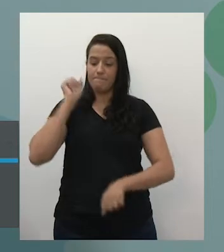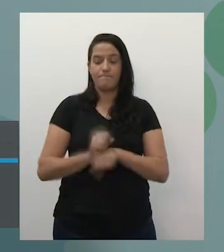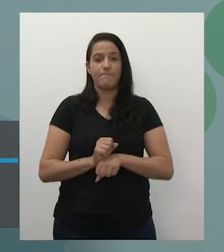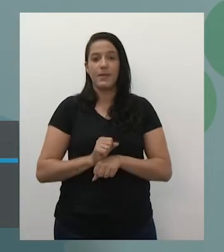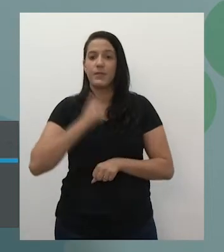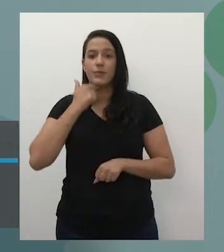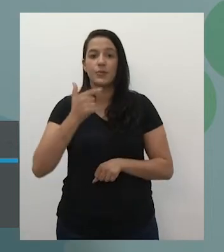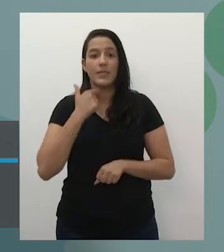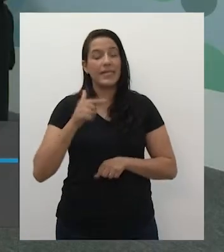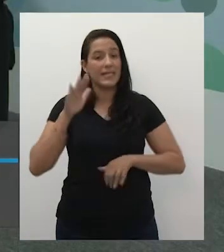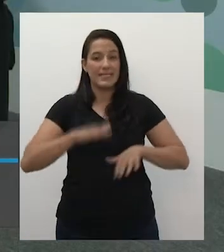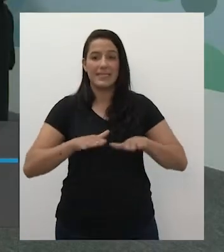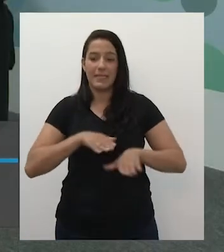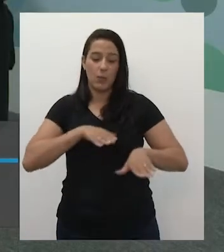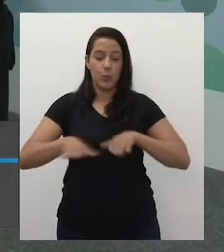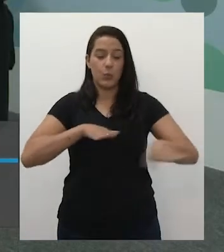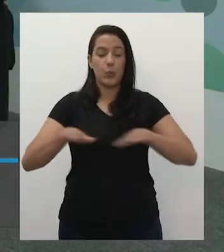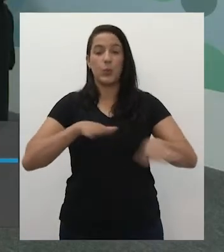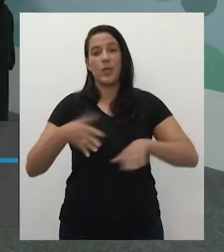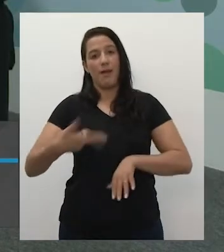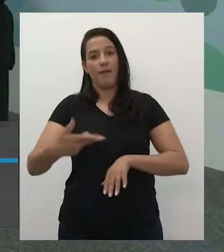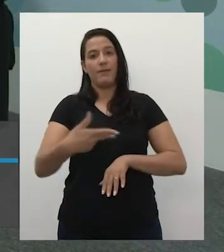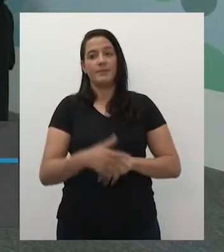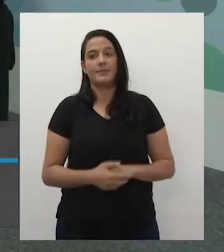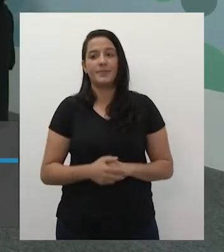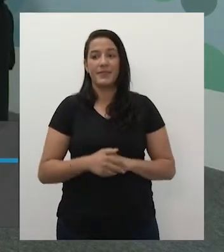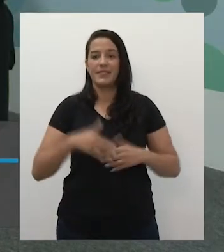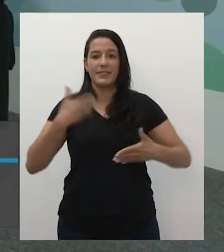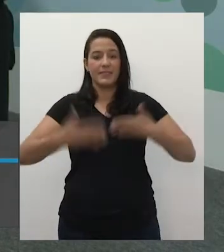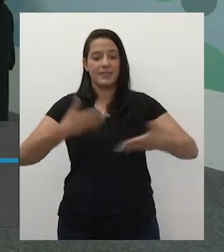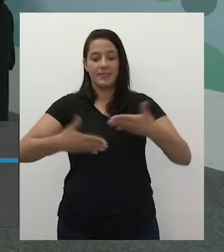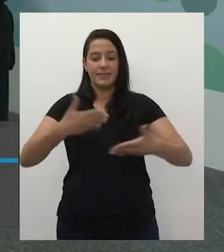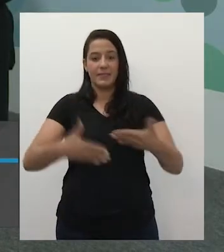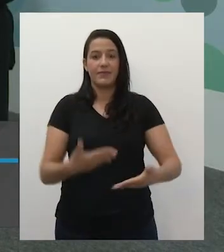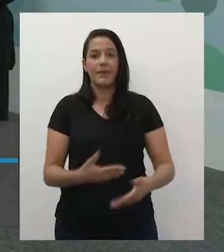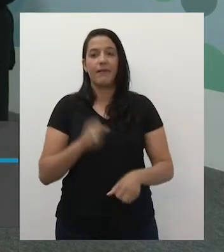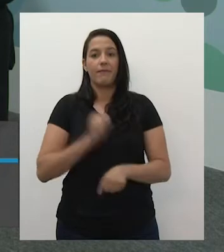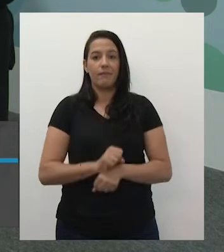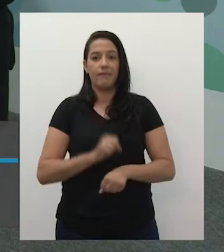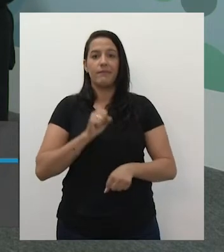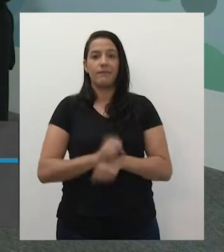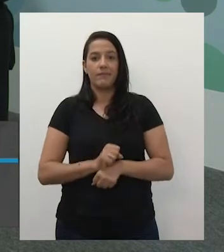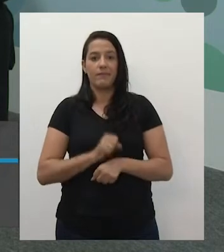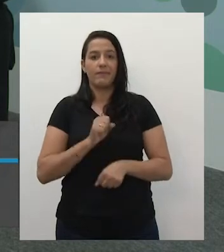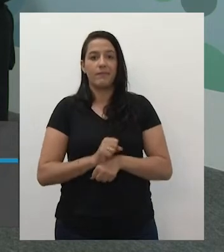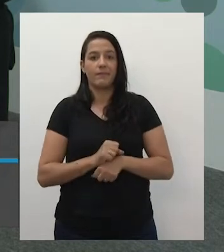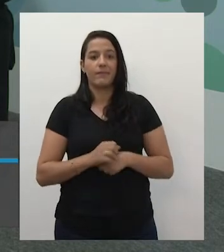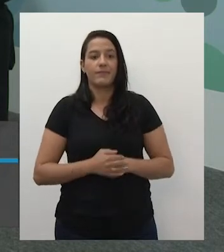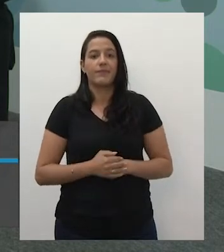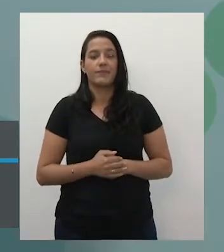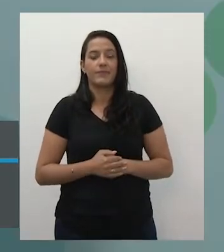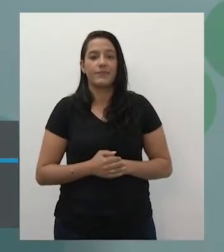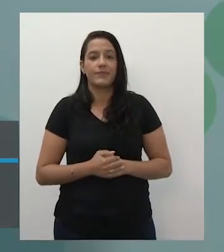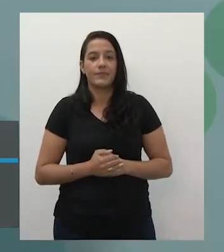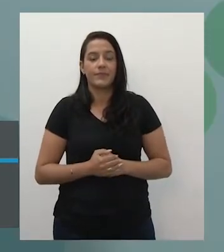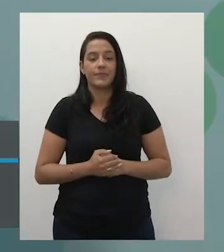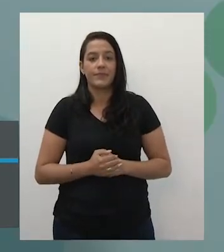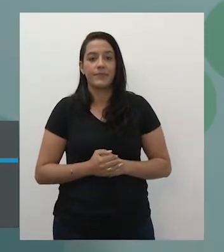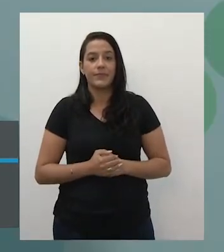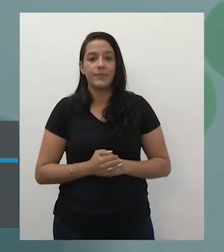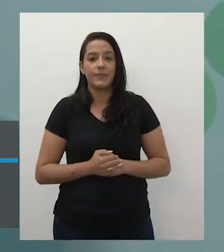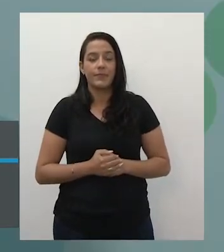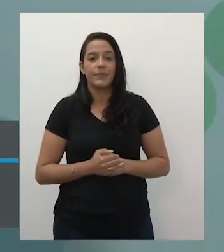também. A professora Neide, ela fala, né, que nesses tempos em que estamos vivendo, estamos mesmo precisando da amizade,